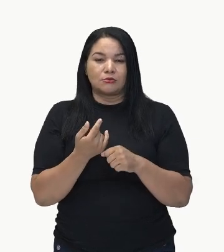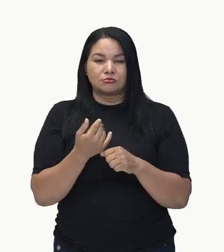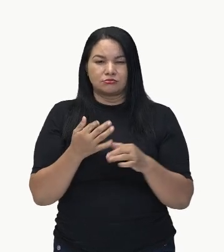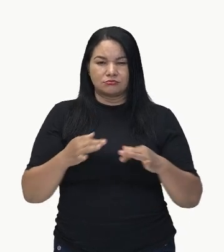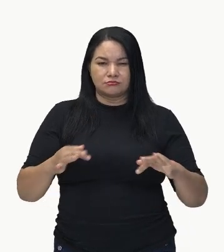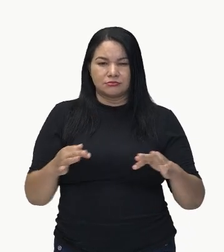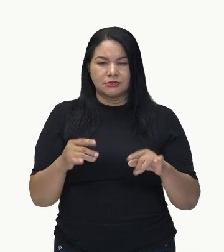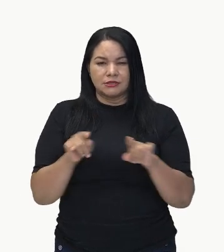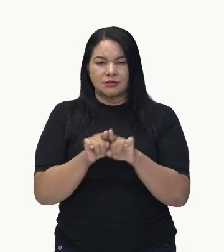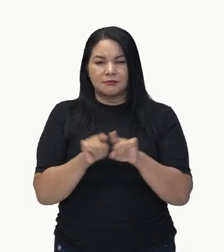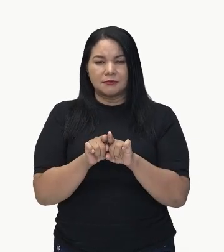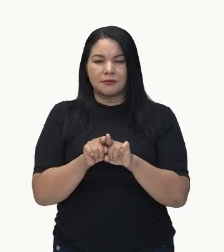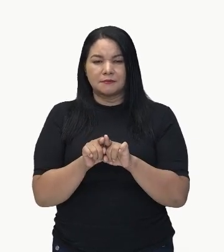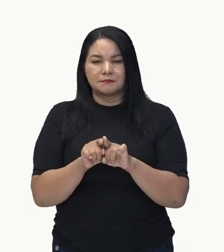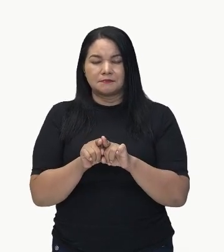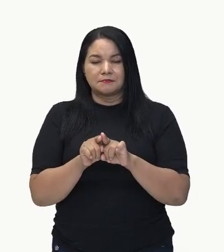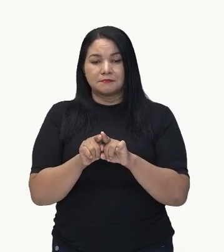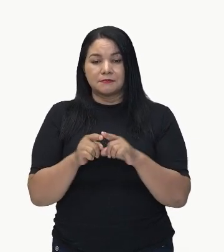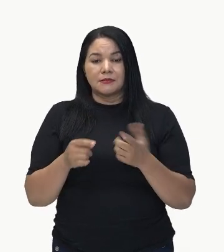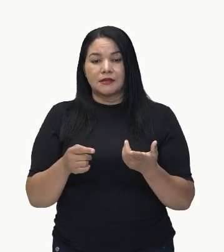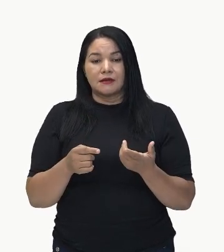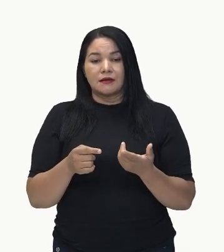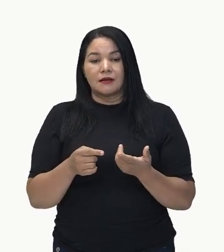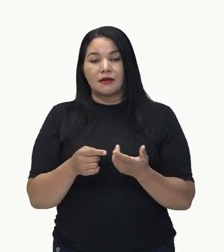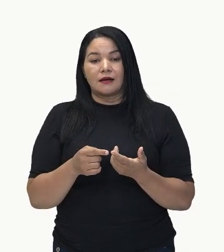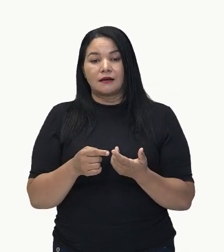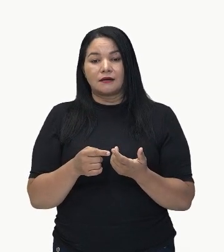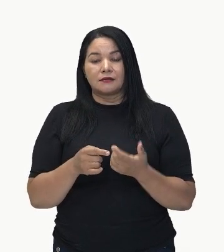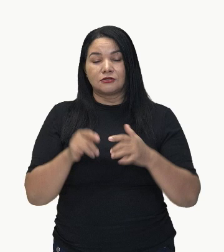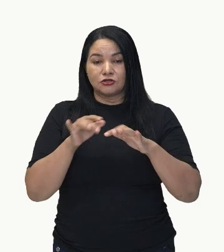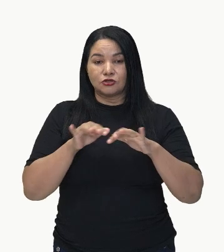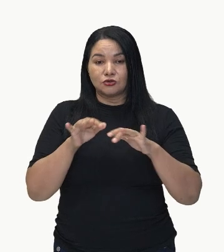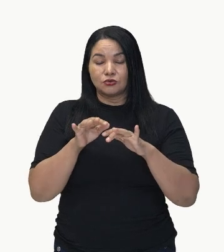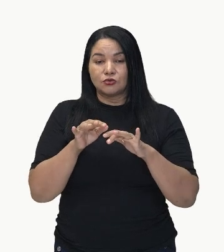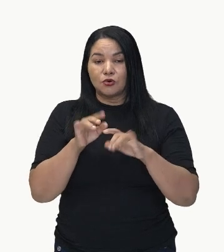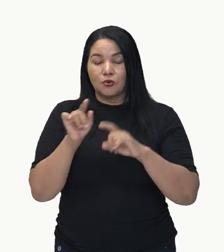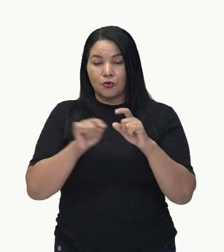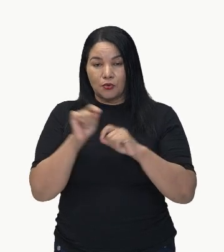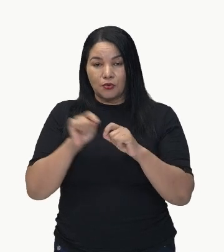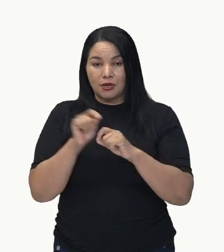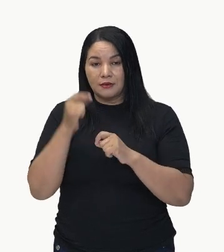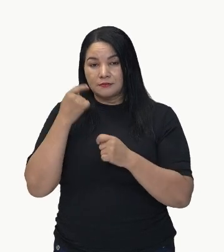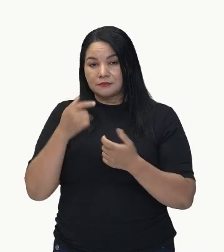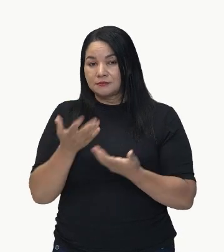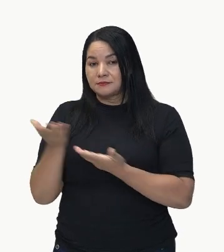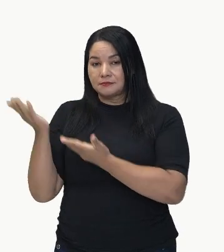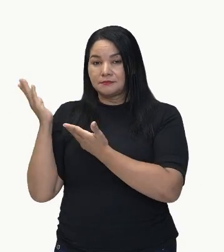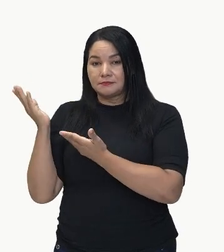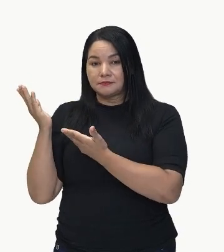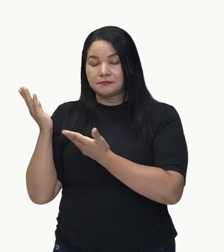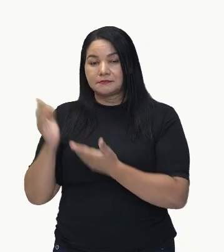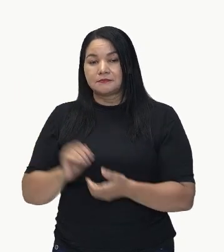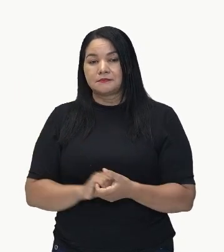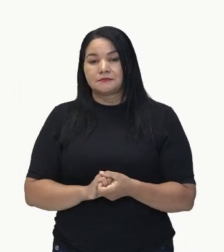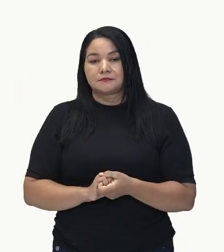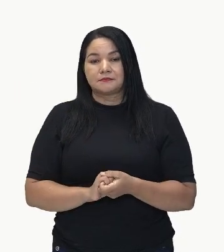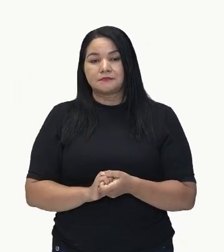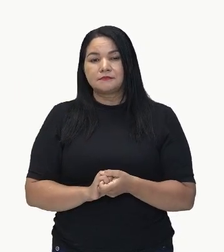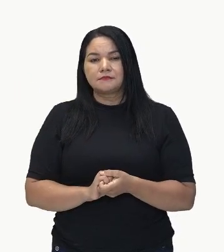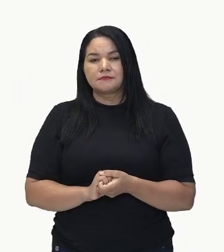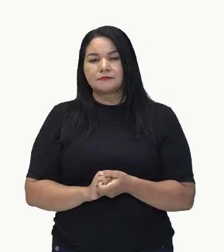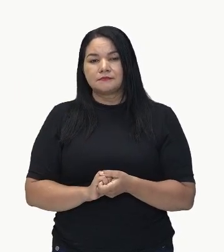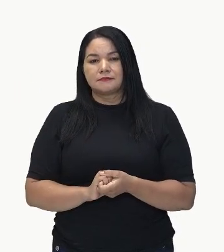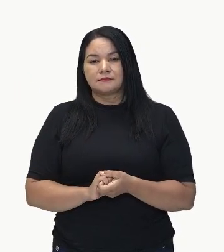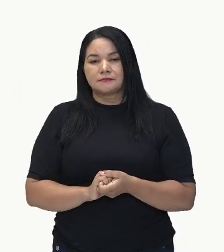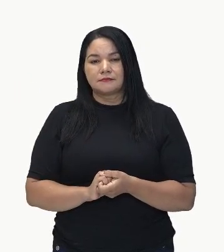sem fios, simpatia metálica do inconsciente. Eia túneis, eia canais, Panamá,